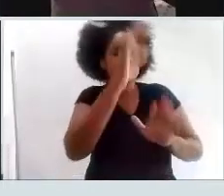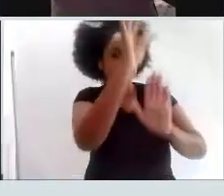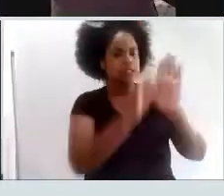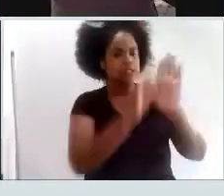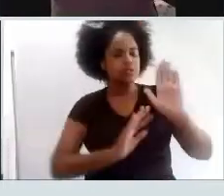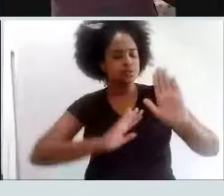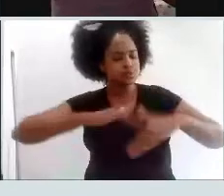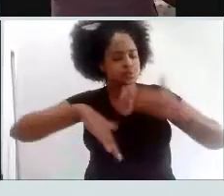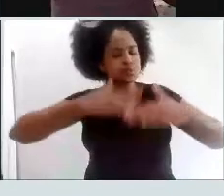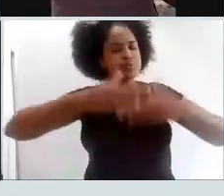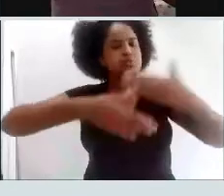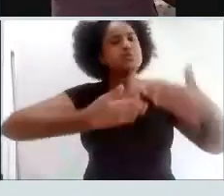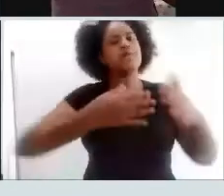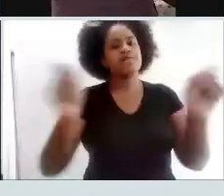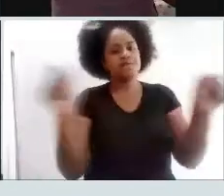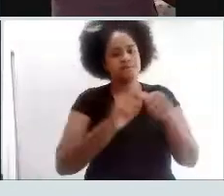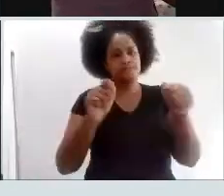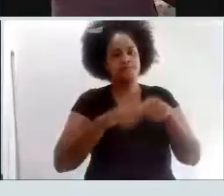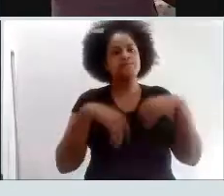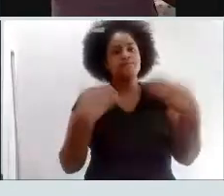dessa argumentação, né,